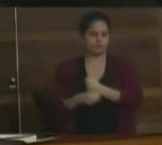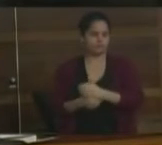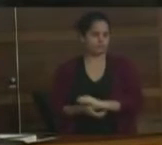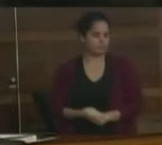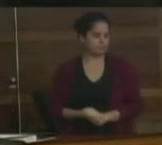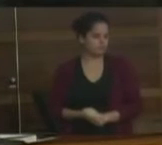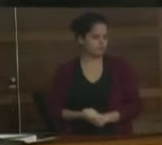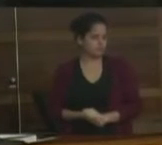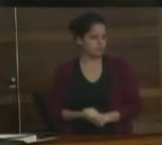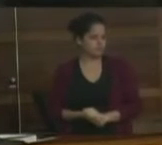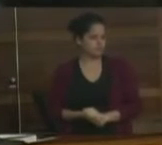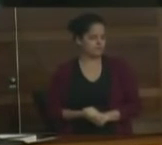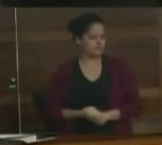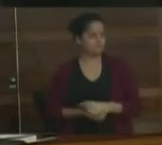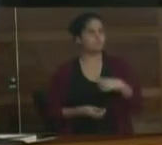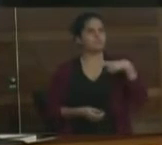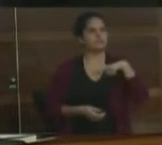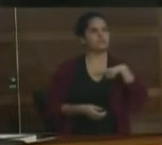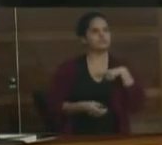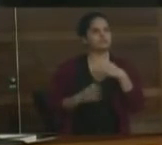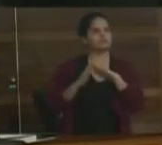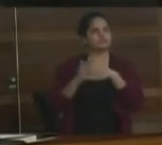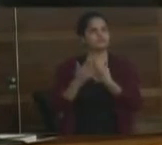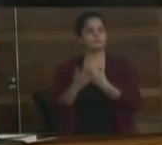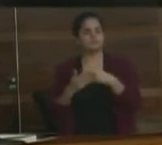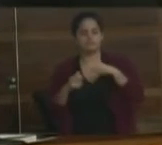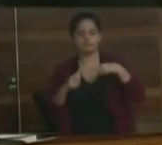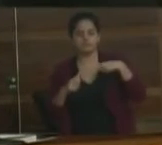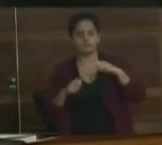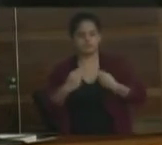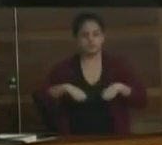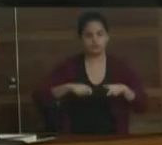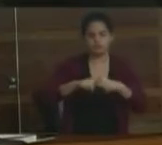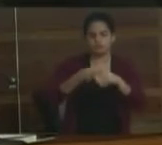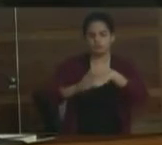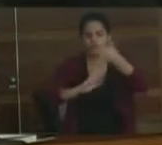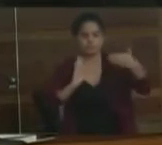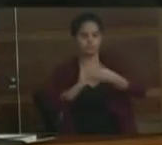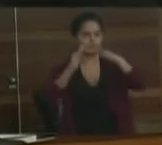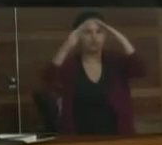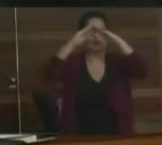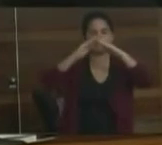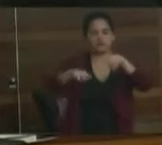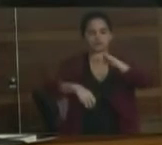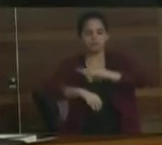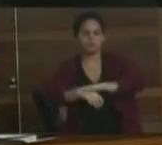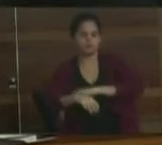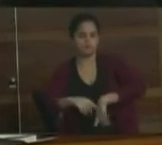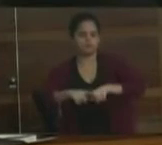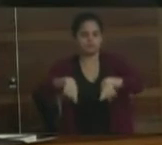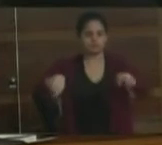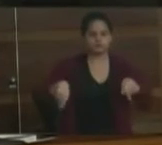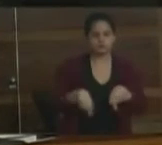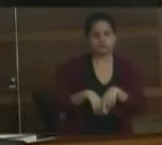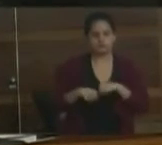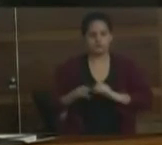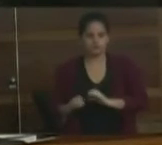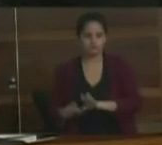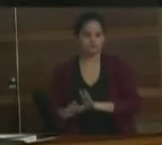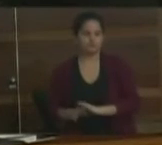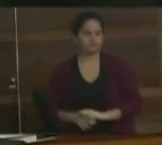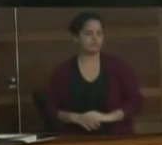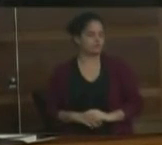mas tem escolas estão sofrendo reformas imensas de telhado de banheiro de sala de aula